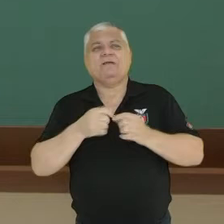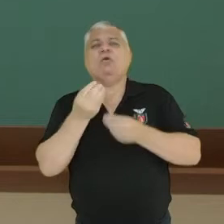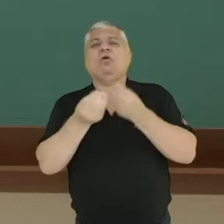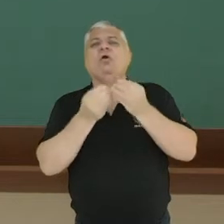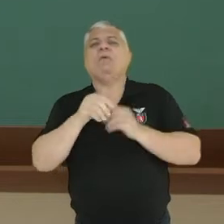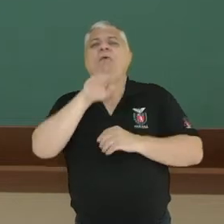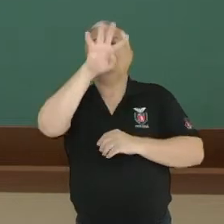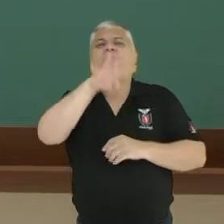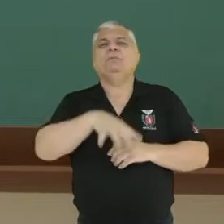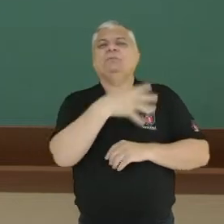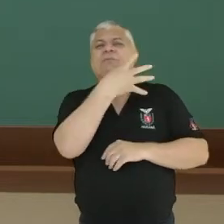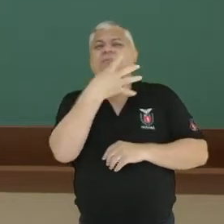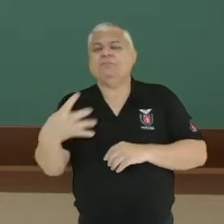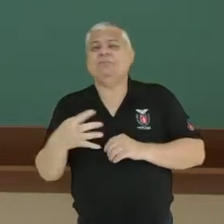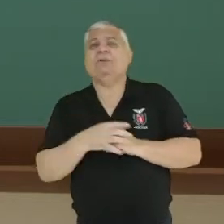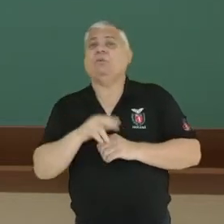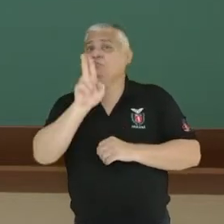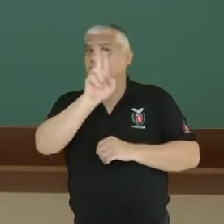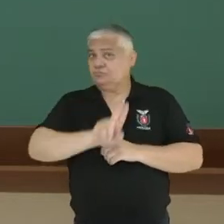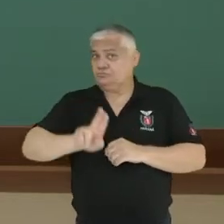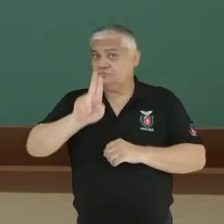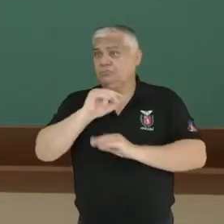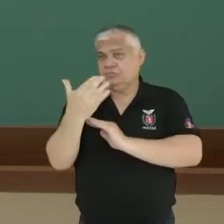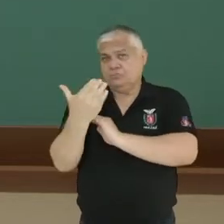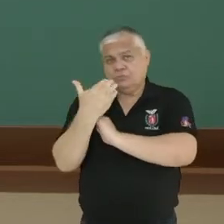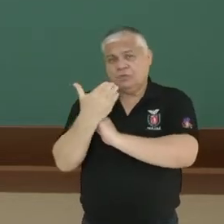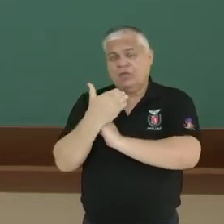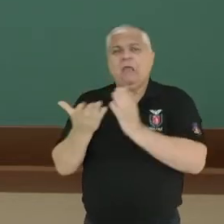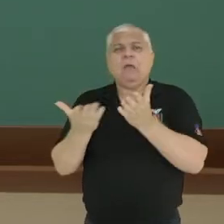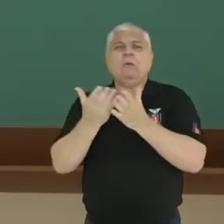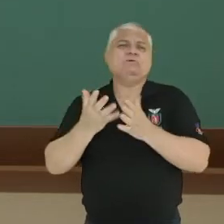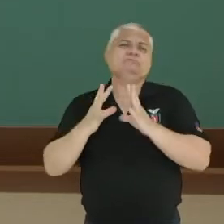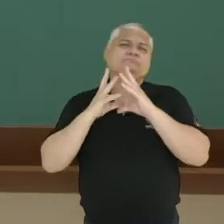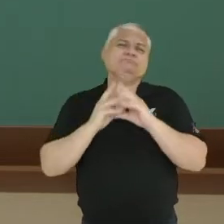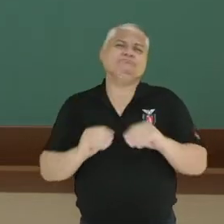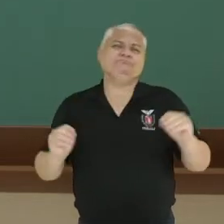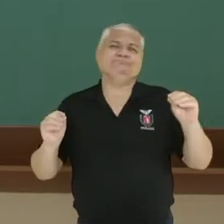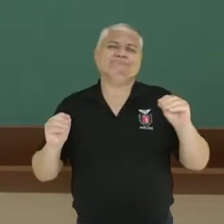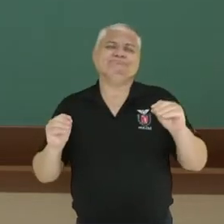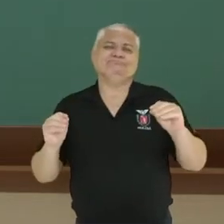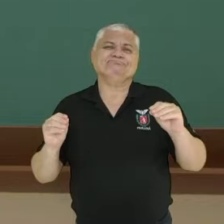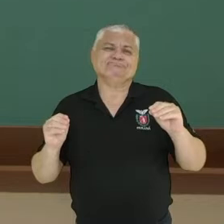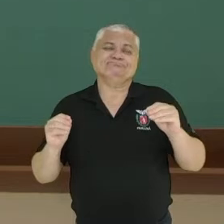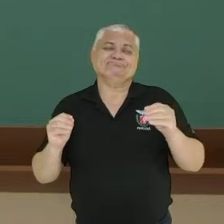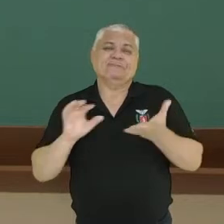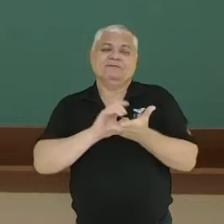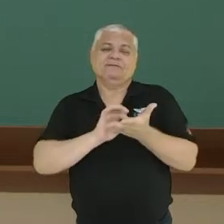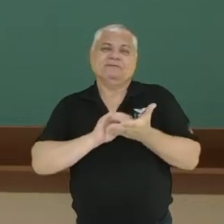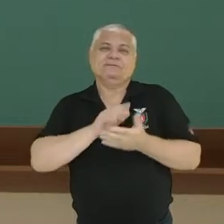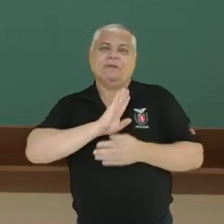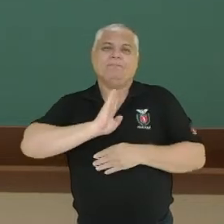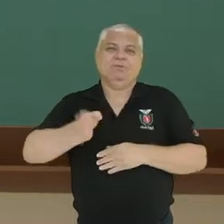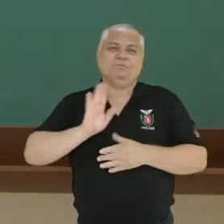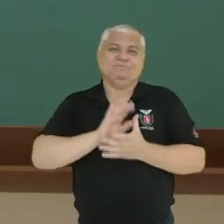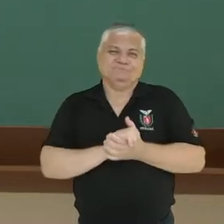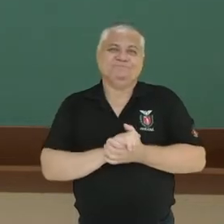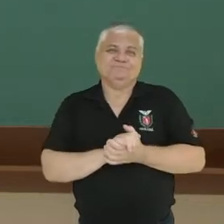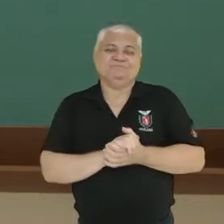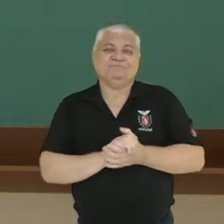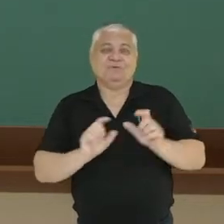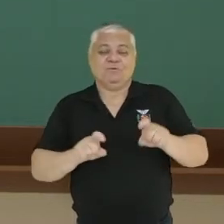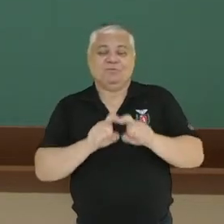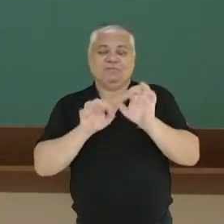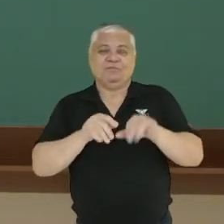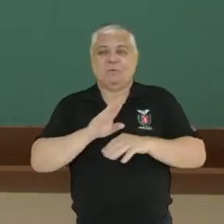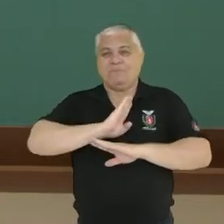logaritmos, elas eram muito úteis, porém, hoje, pouca utilidade para elas, né? Porque a calculadora,